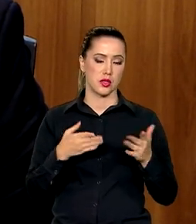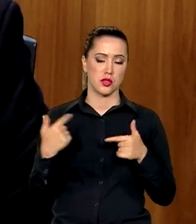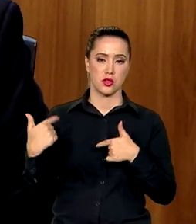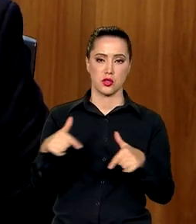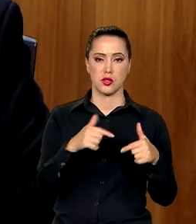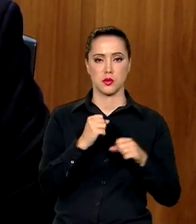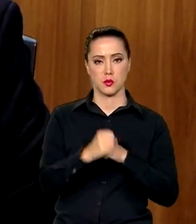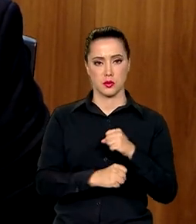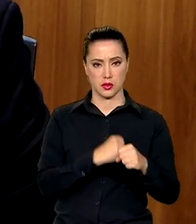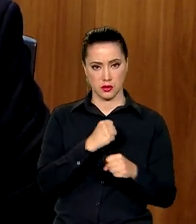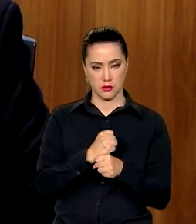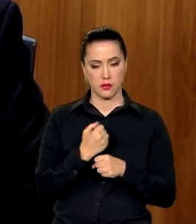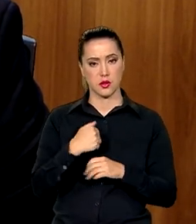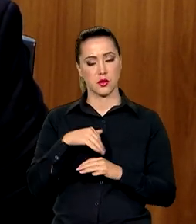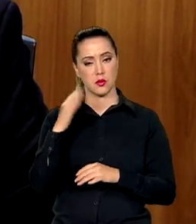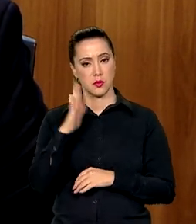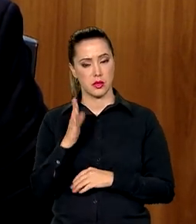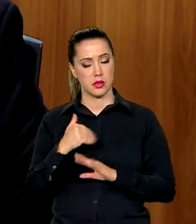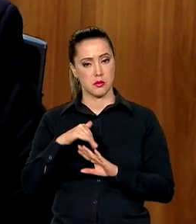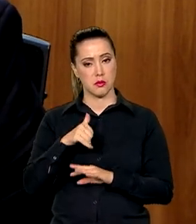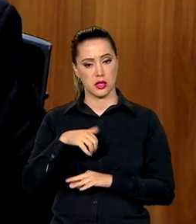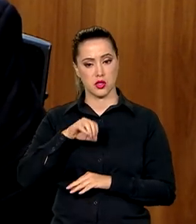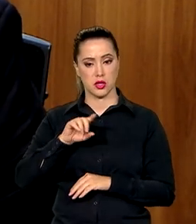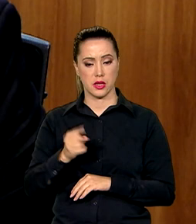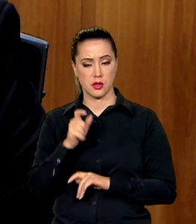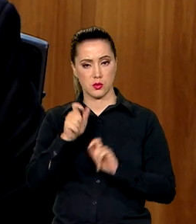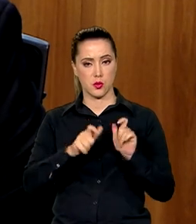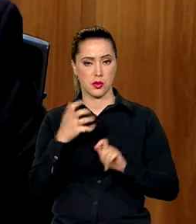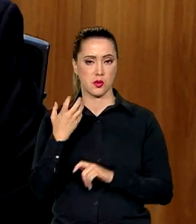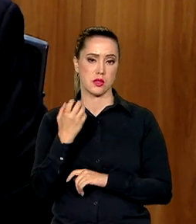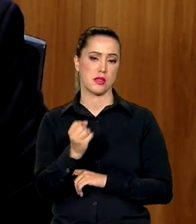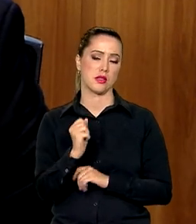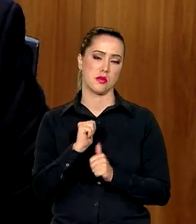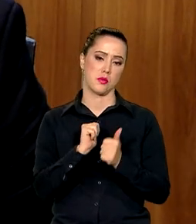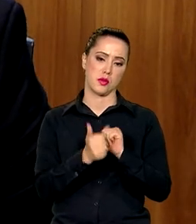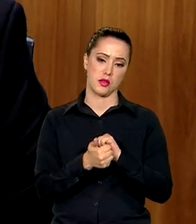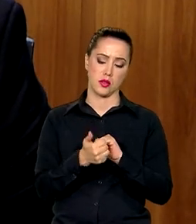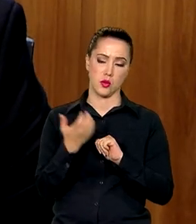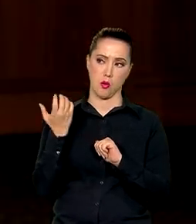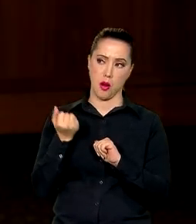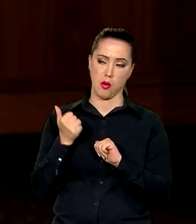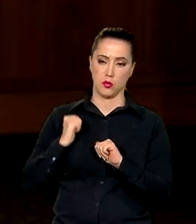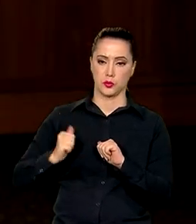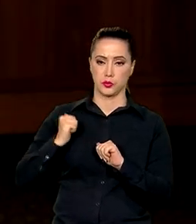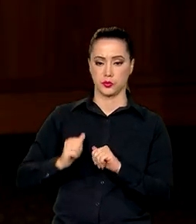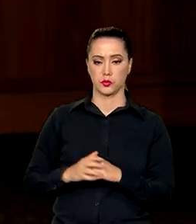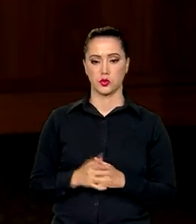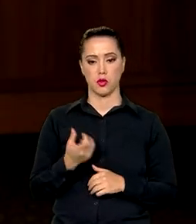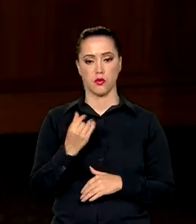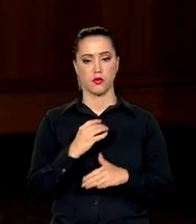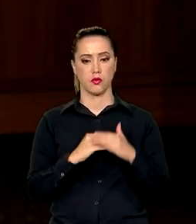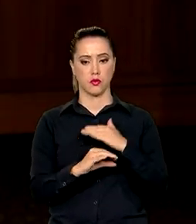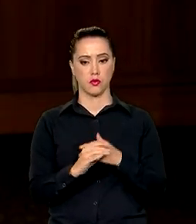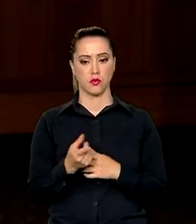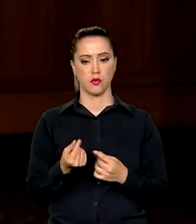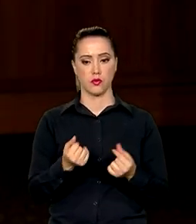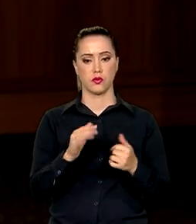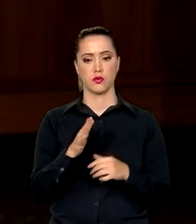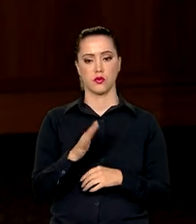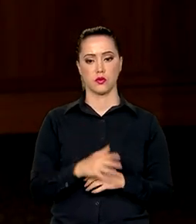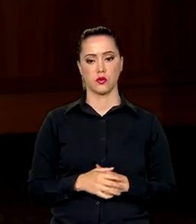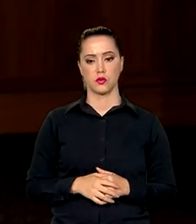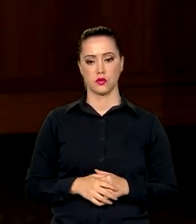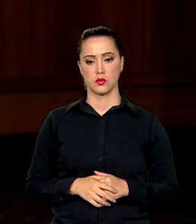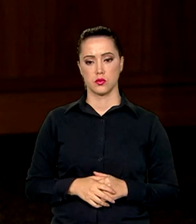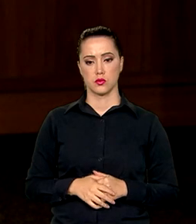para Ano que vem o Brasil tenha mais de 10.000 atletas que sejam beneficiados pelo bolsa atleta e quanto Ministro é investido nesses atletas foi tá sendo